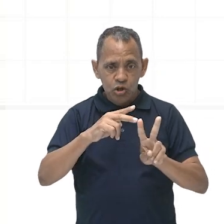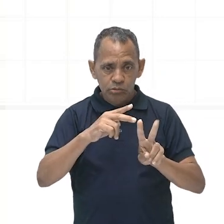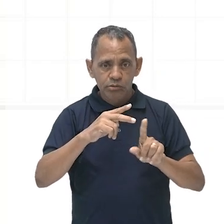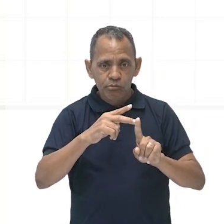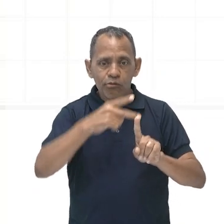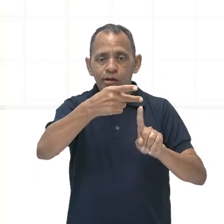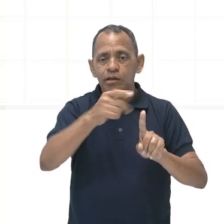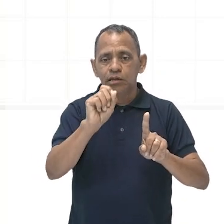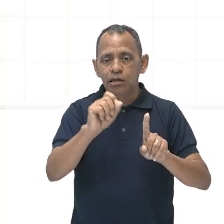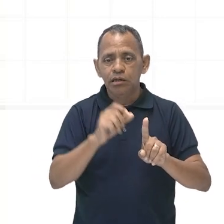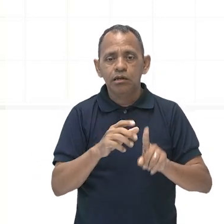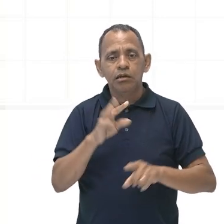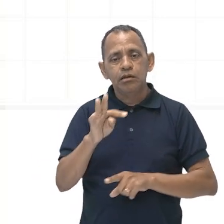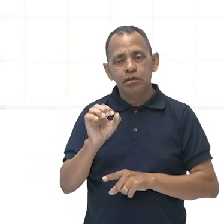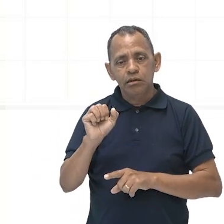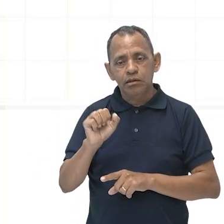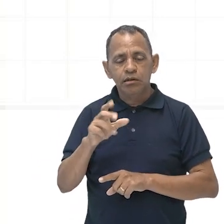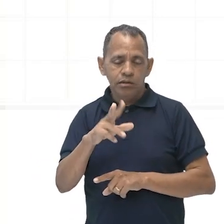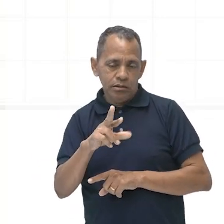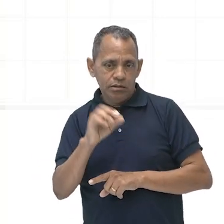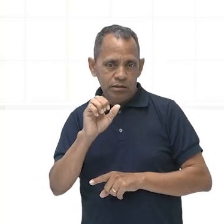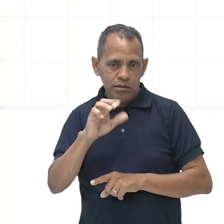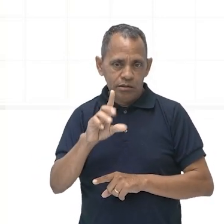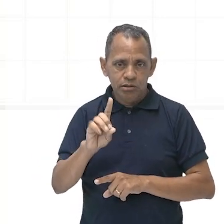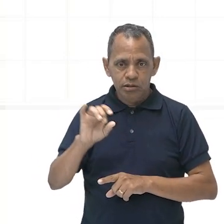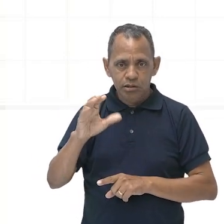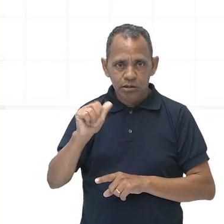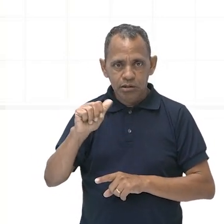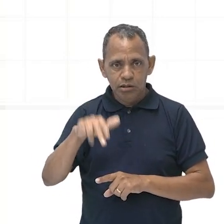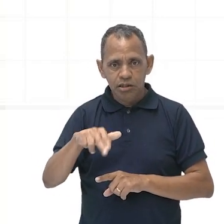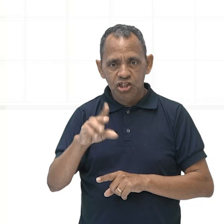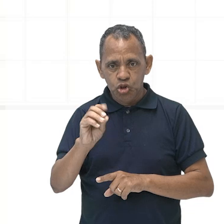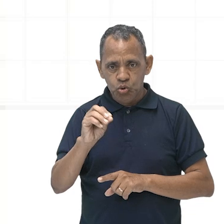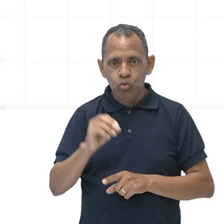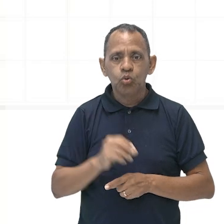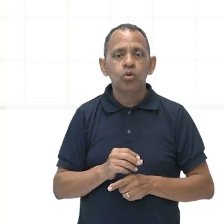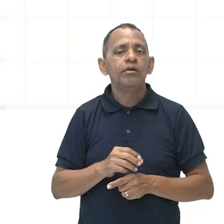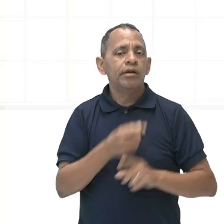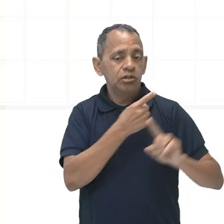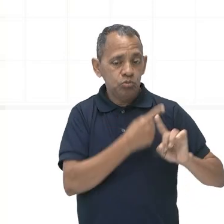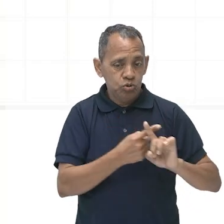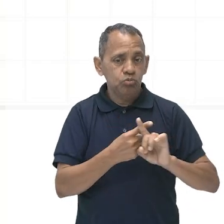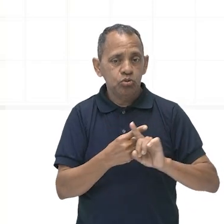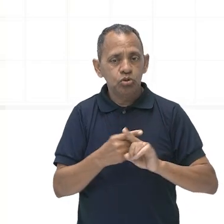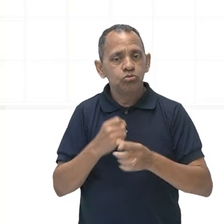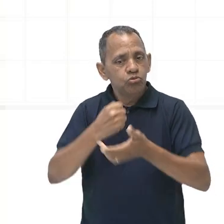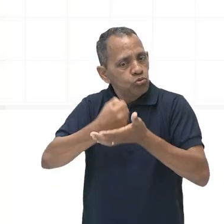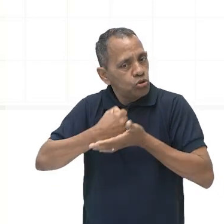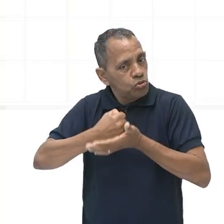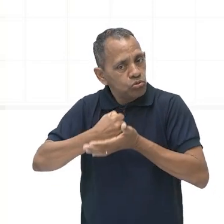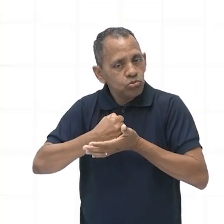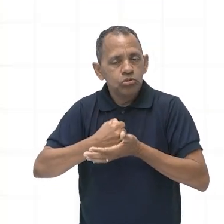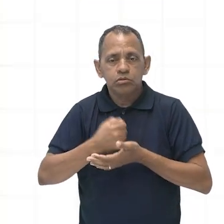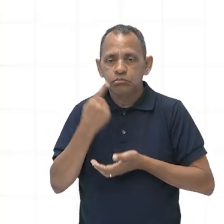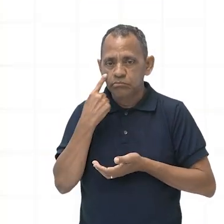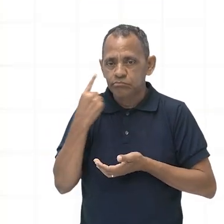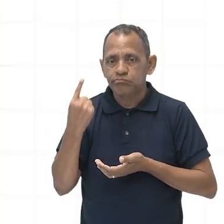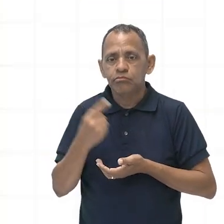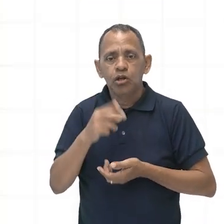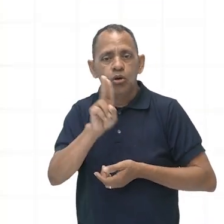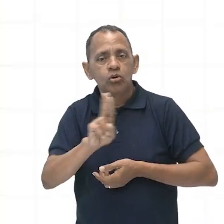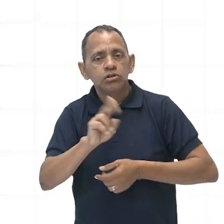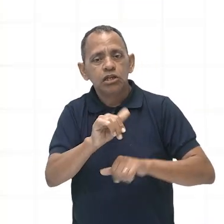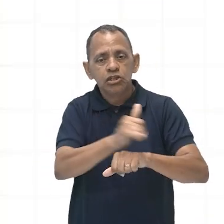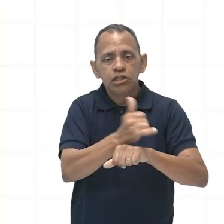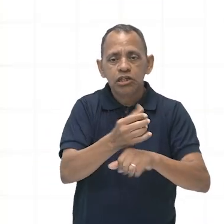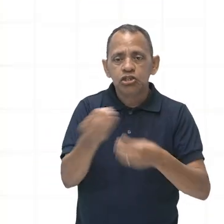radicando. Tudo bem? Então, essas propriedades nos ajudam nesse ponto. Então, agora